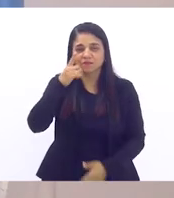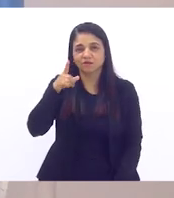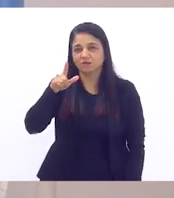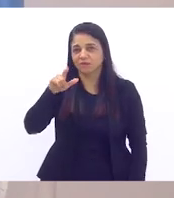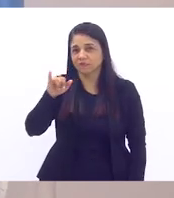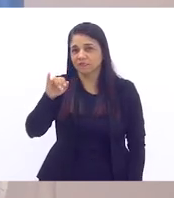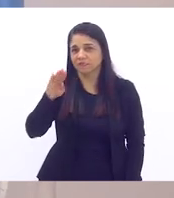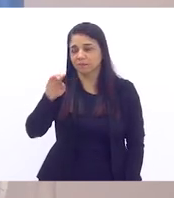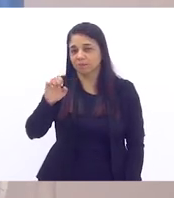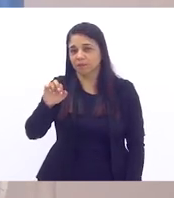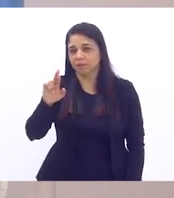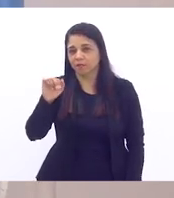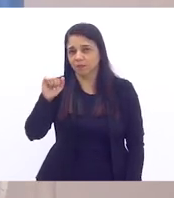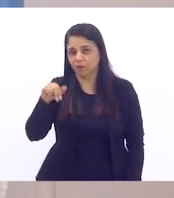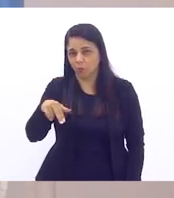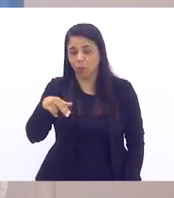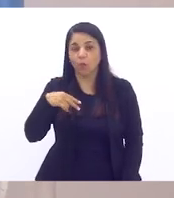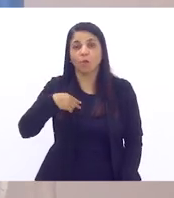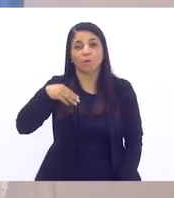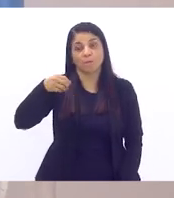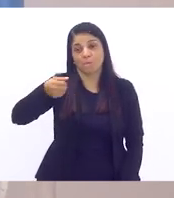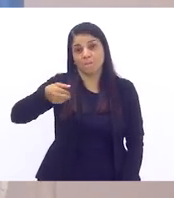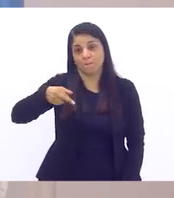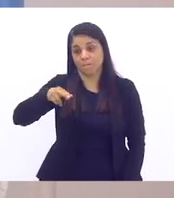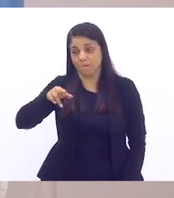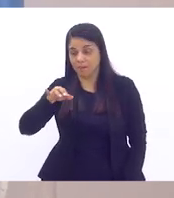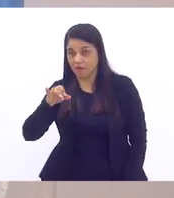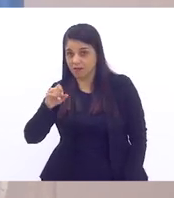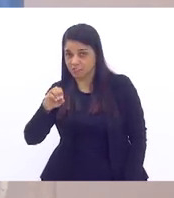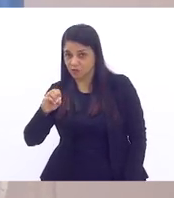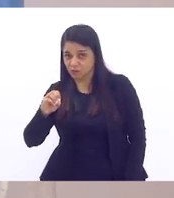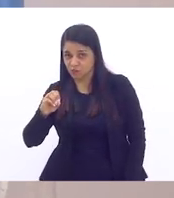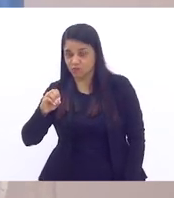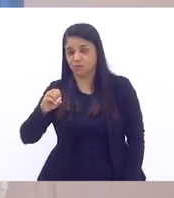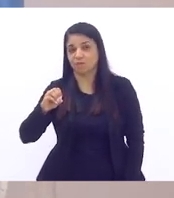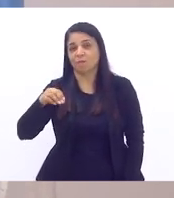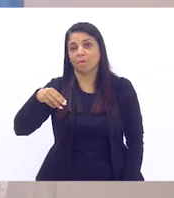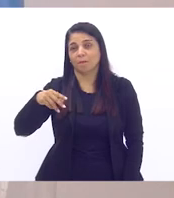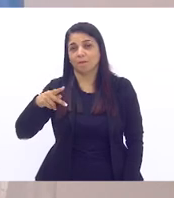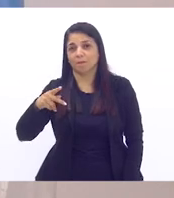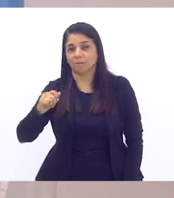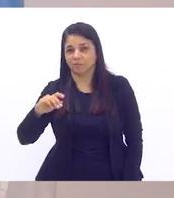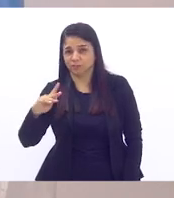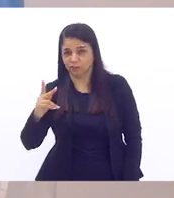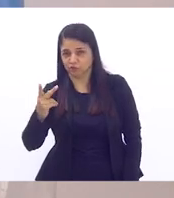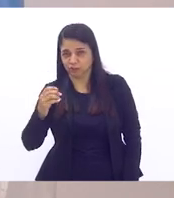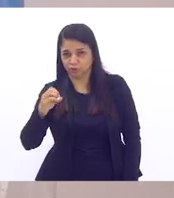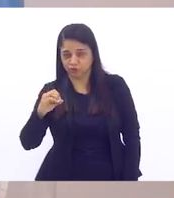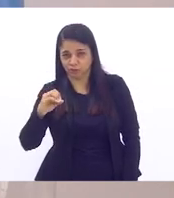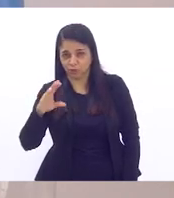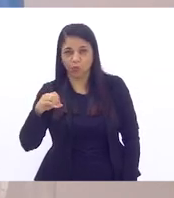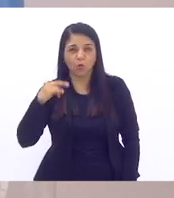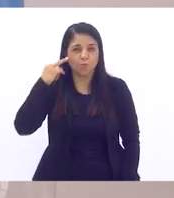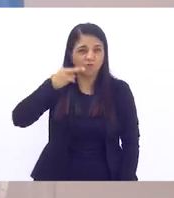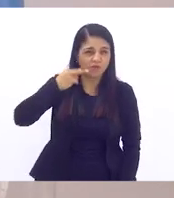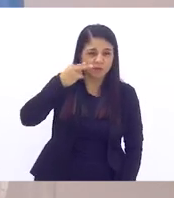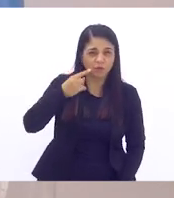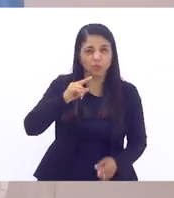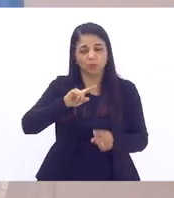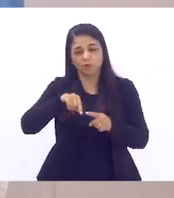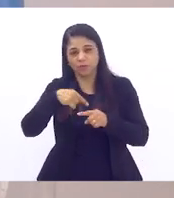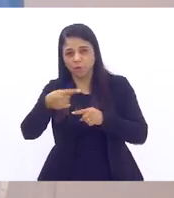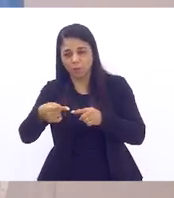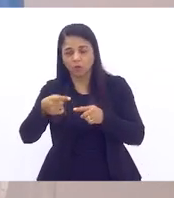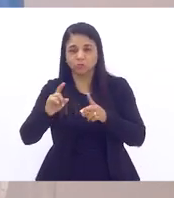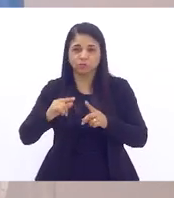deputado Márcio Pacheco que de fato como eu falei inicialmente desde o seu primeiro mandato como vereador da capital do Rio de Janeiro e depois do subsequentes